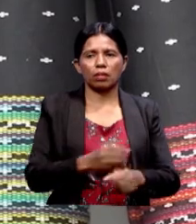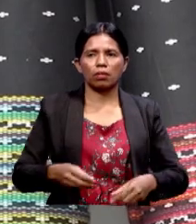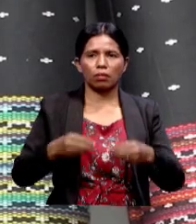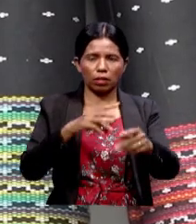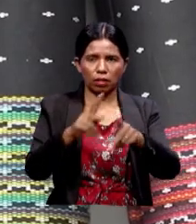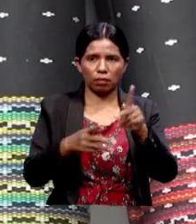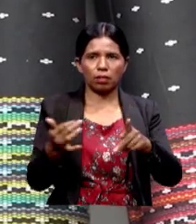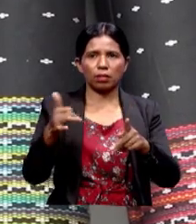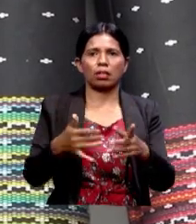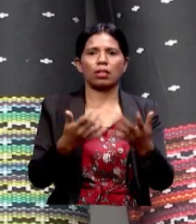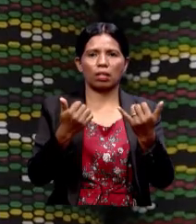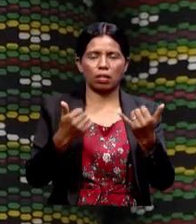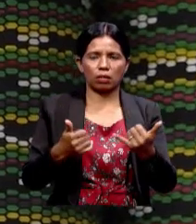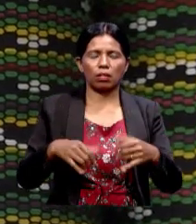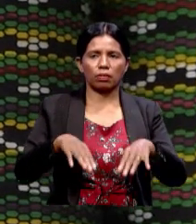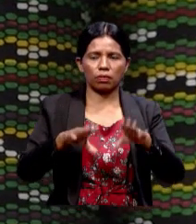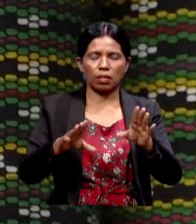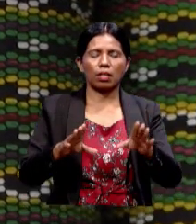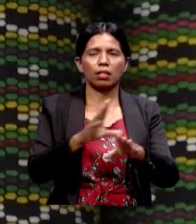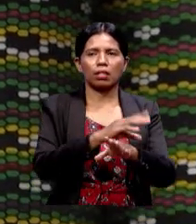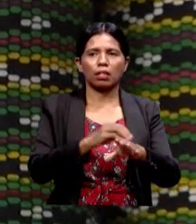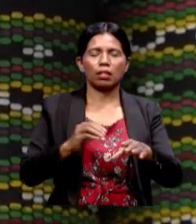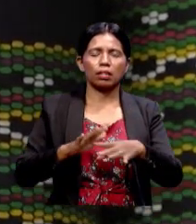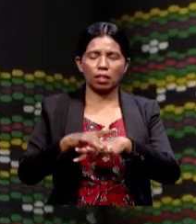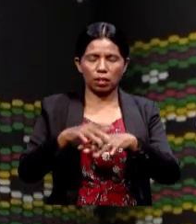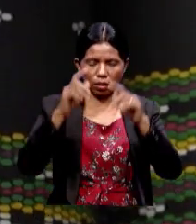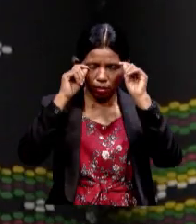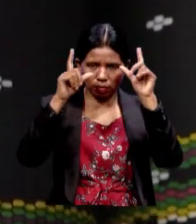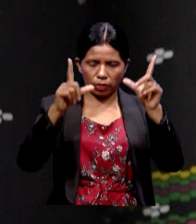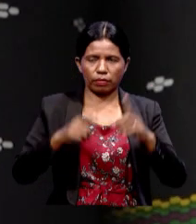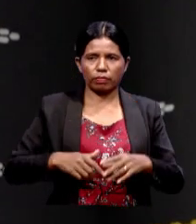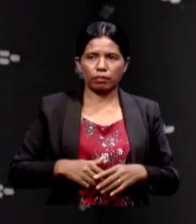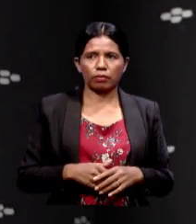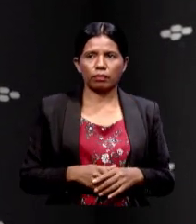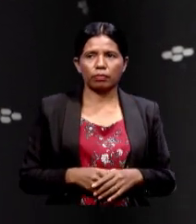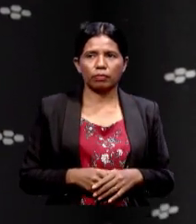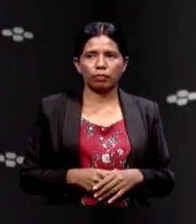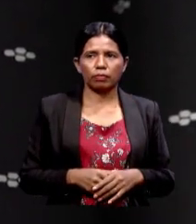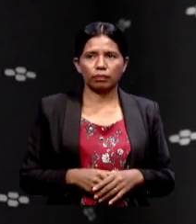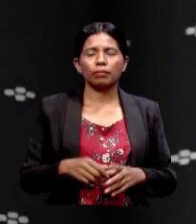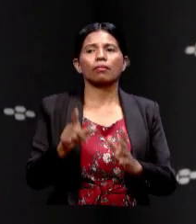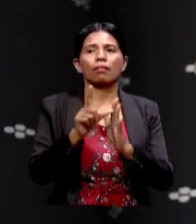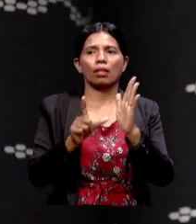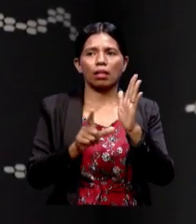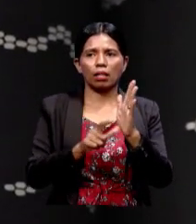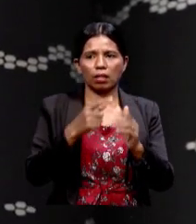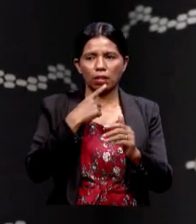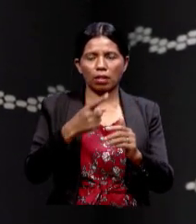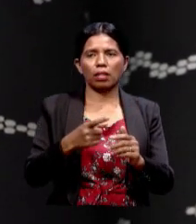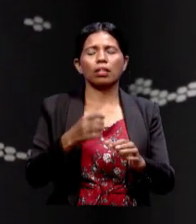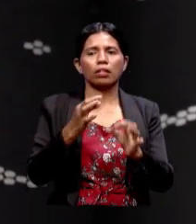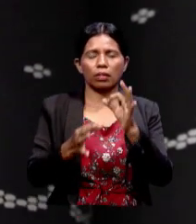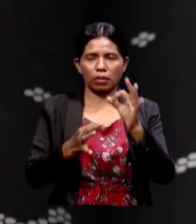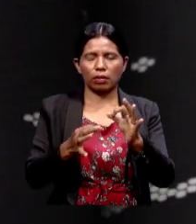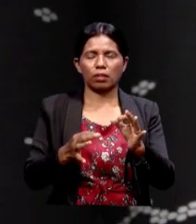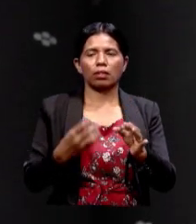nebe da dá um halo duplicação para tais Timor sem reta na autorização. Lei até ter quando em vigor ona, mas que te